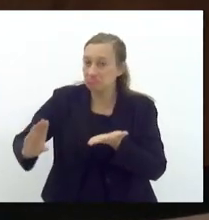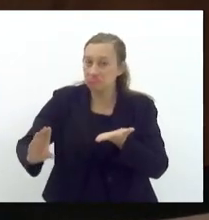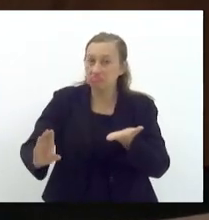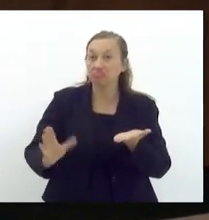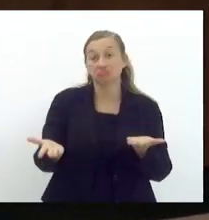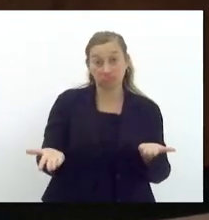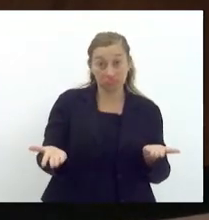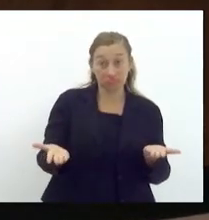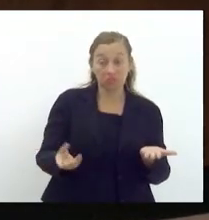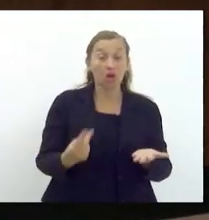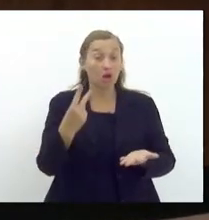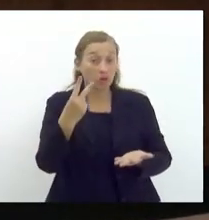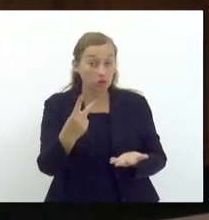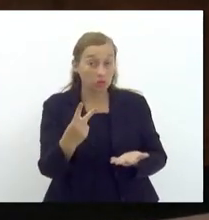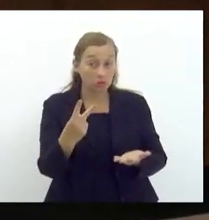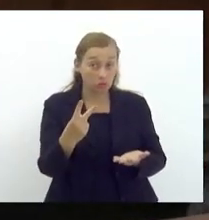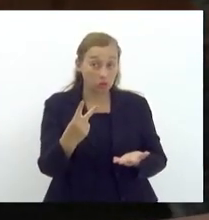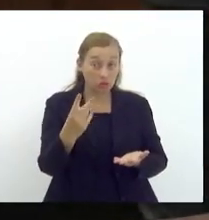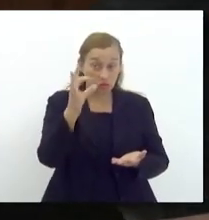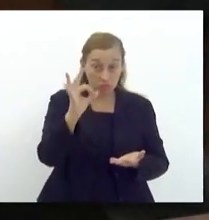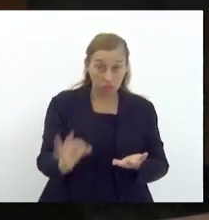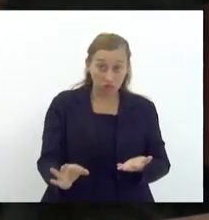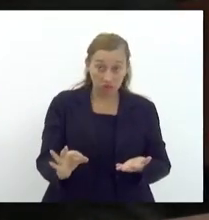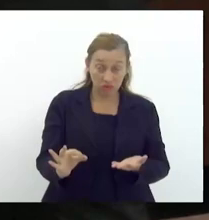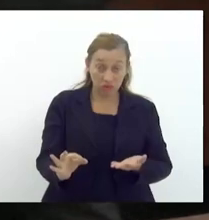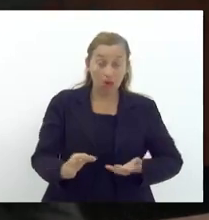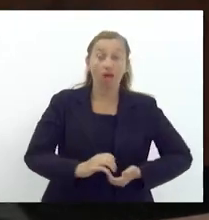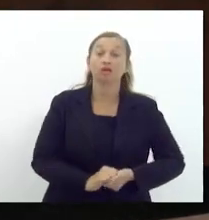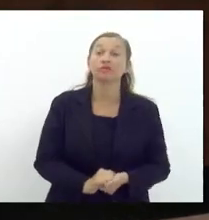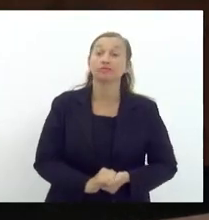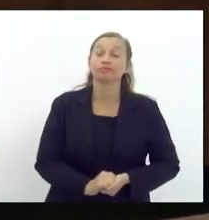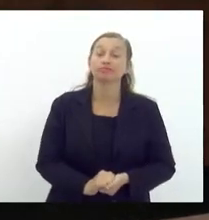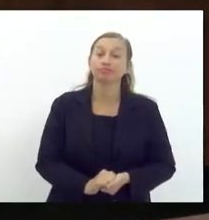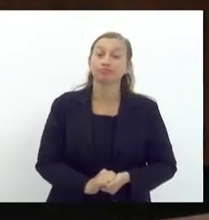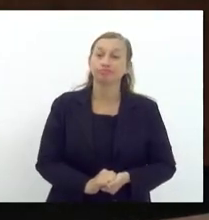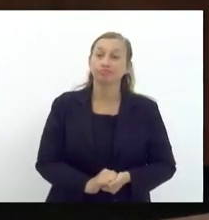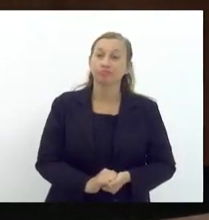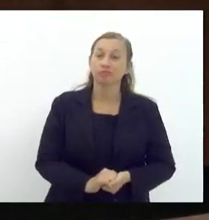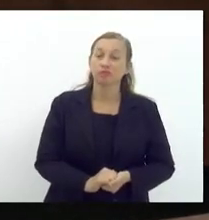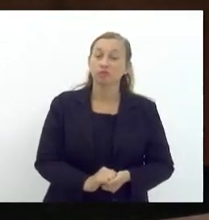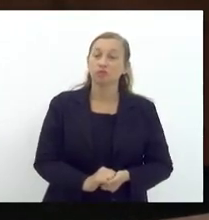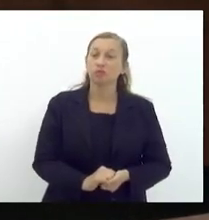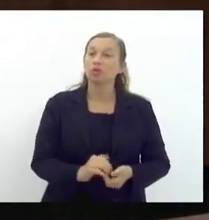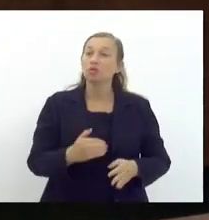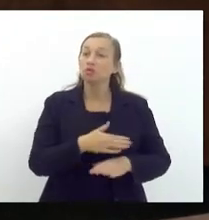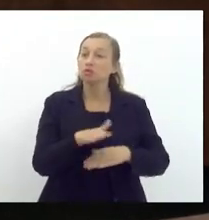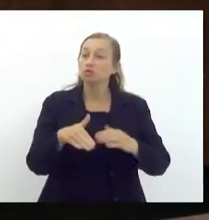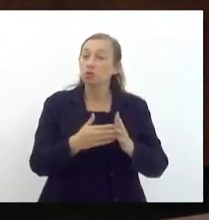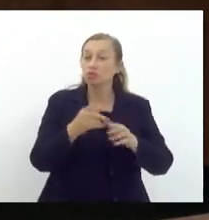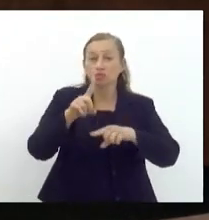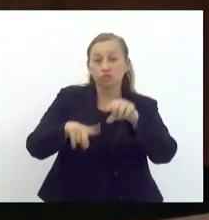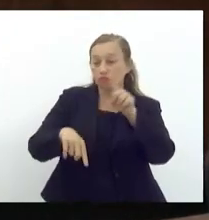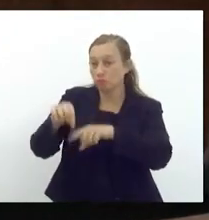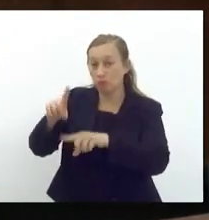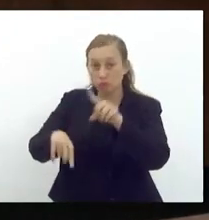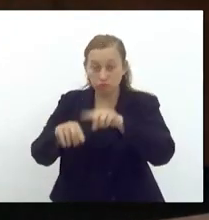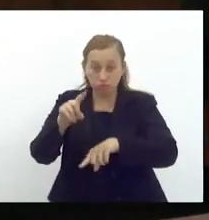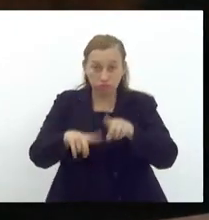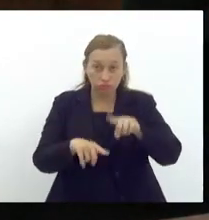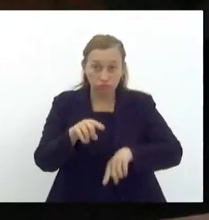diz respeito aos dois pontos percentuais que incidem sobre todos os produtos